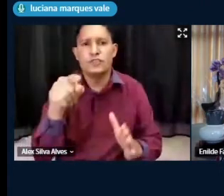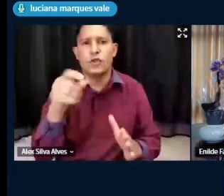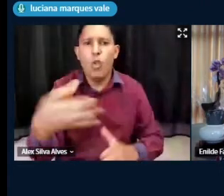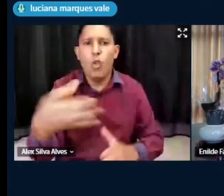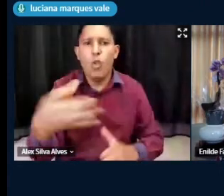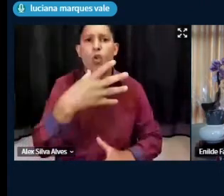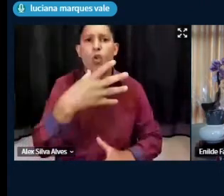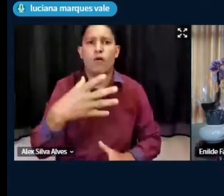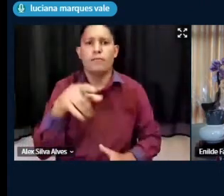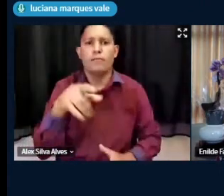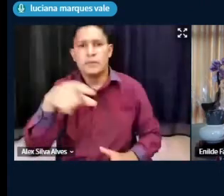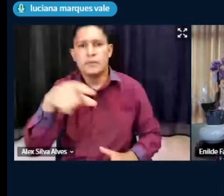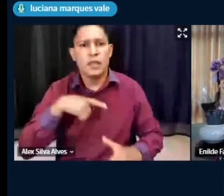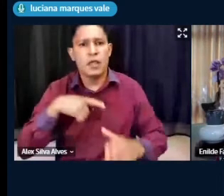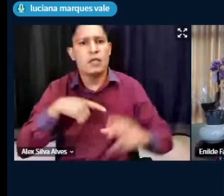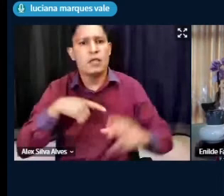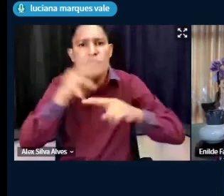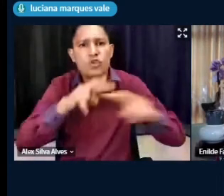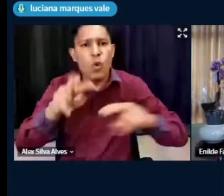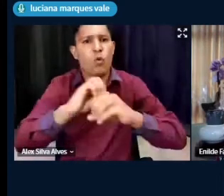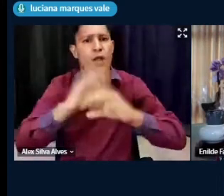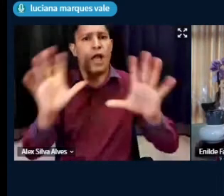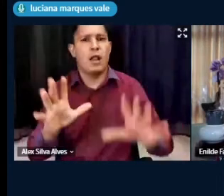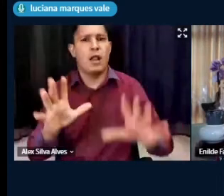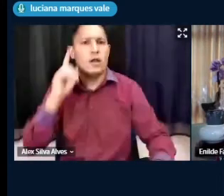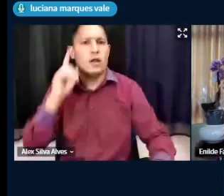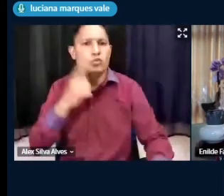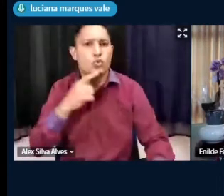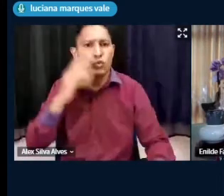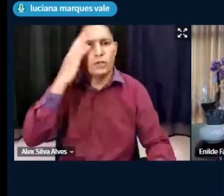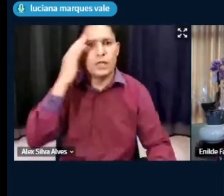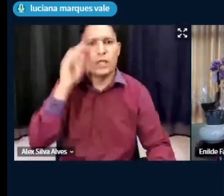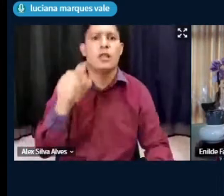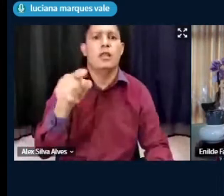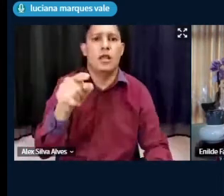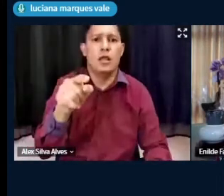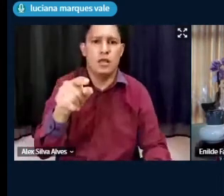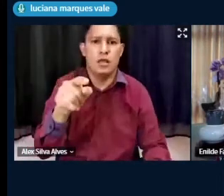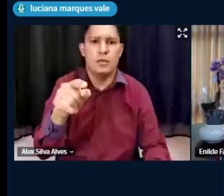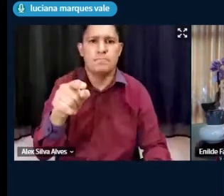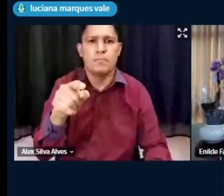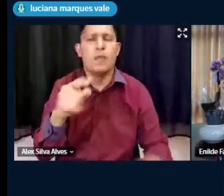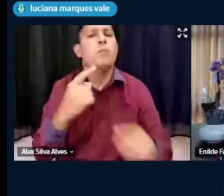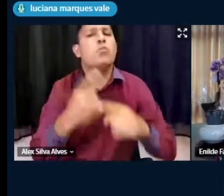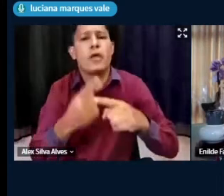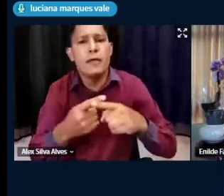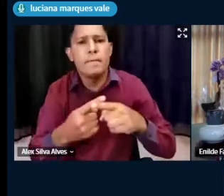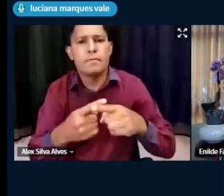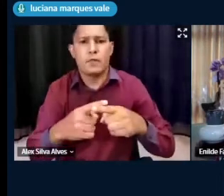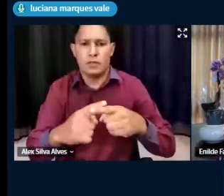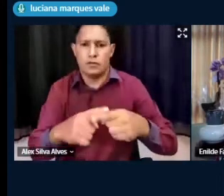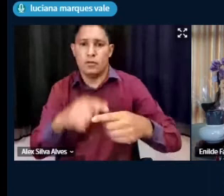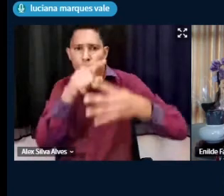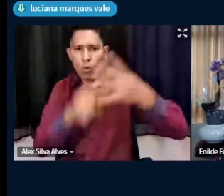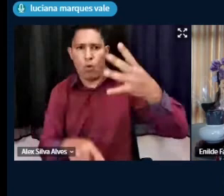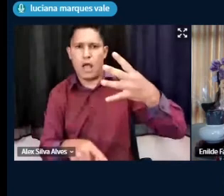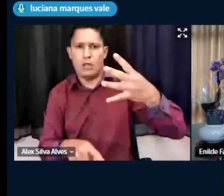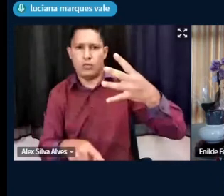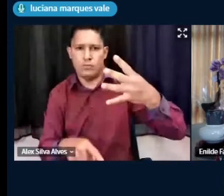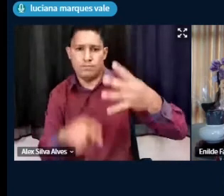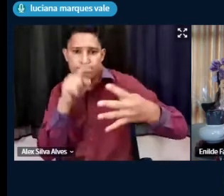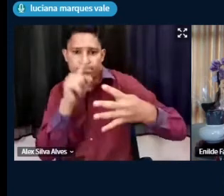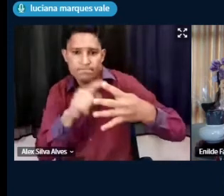disso, nós tivemos a orientação de Enil de Fauche e traz esse modelo de nova ficha